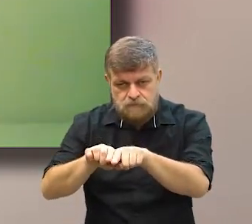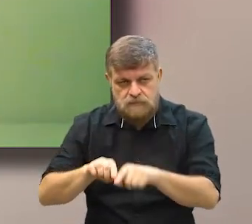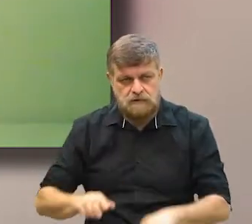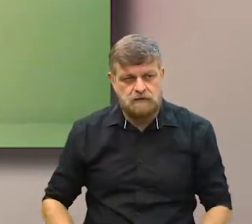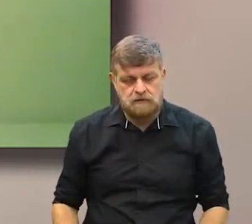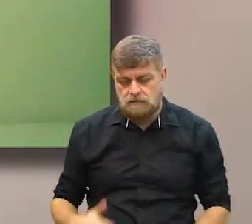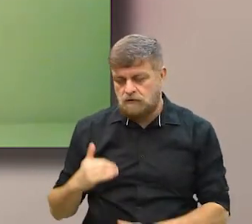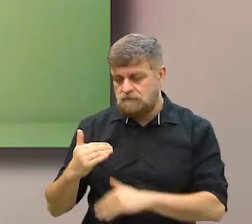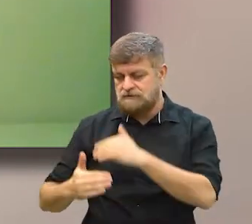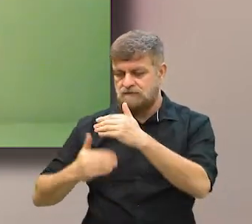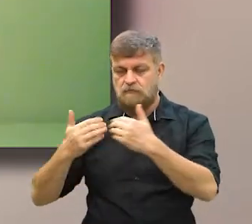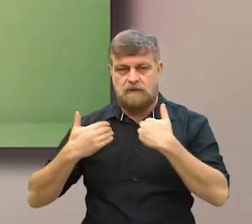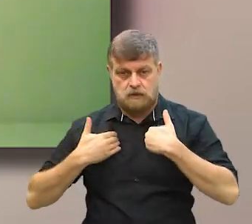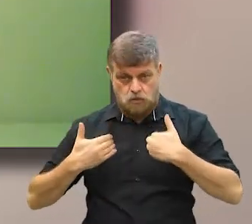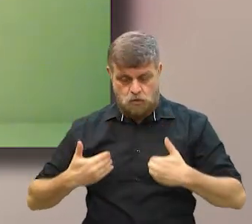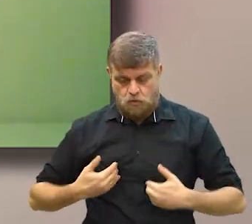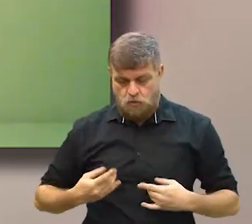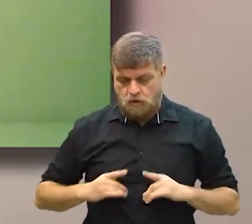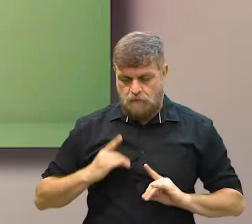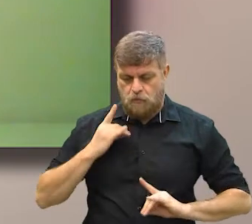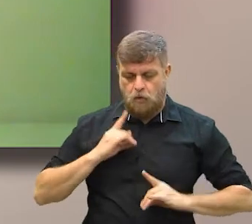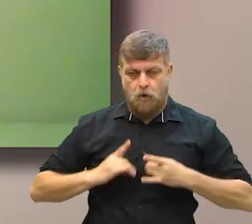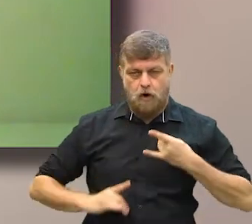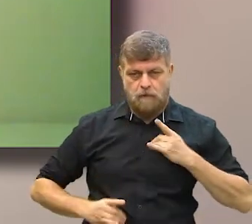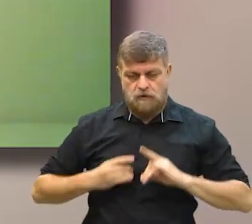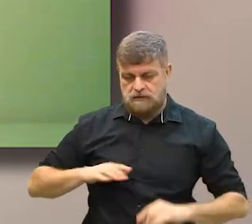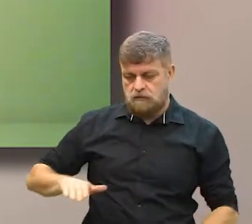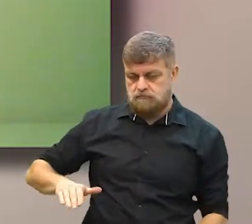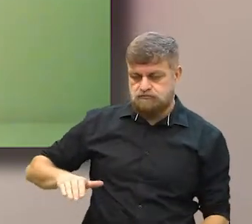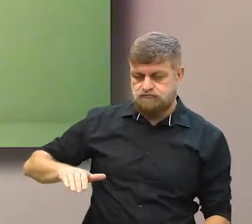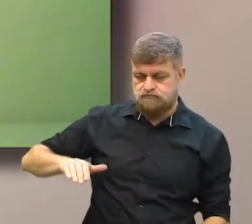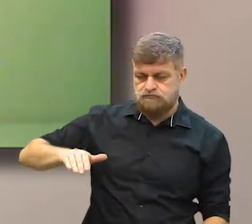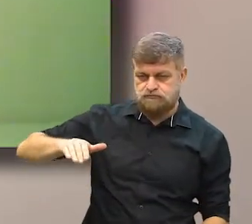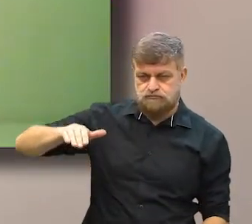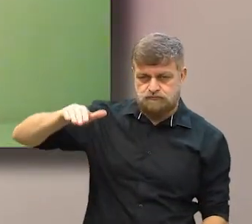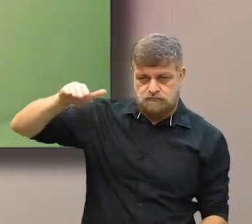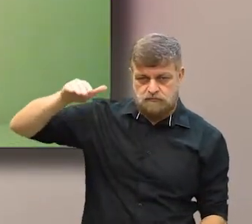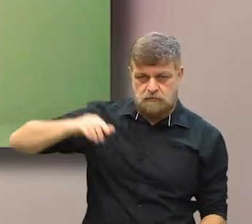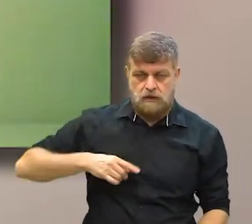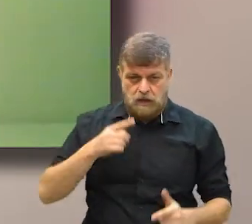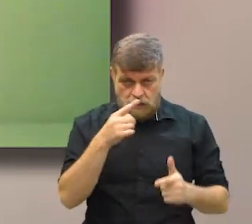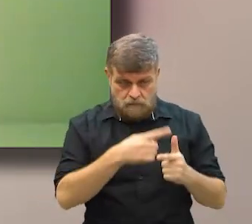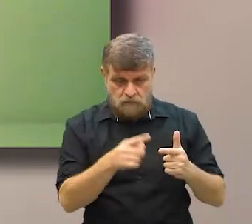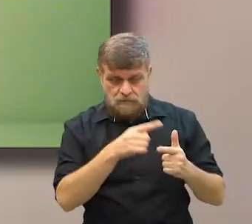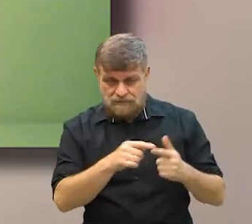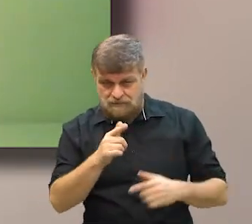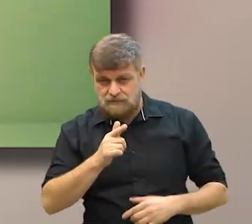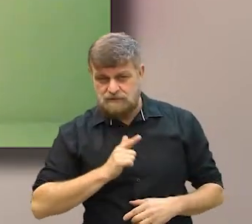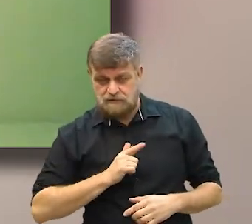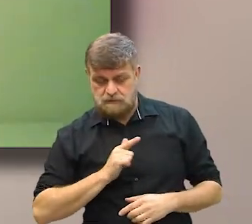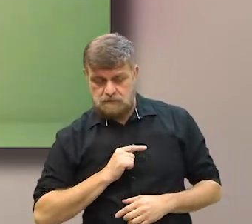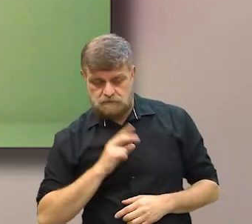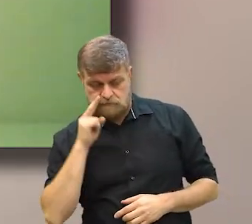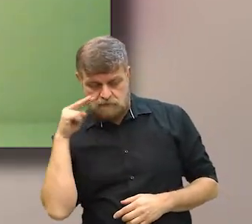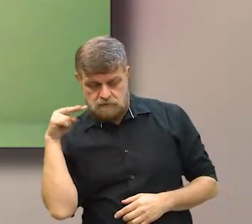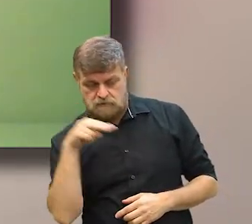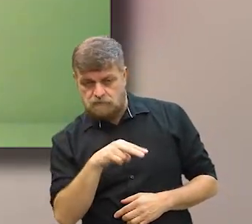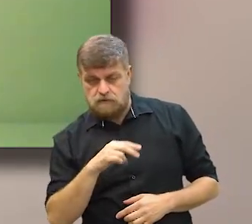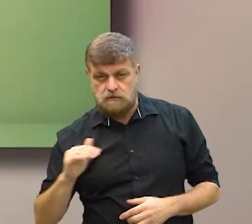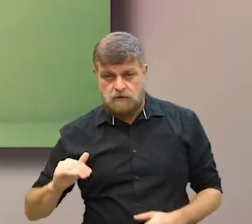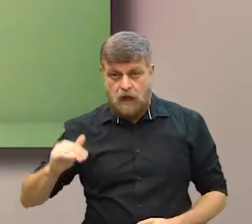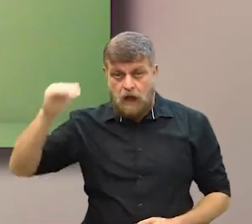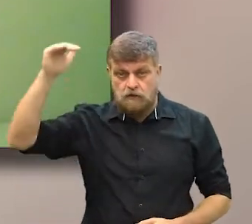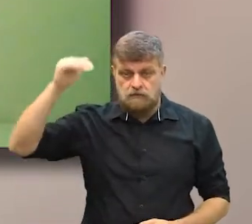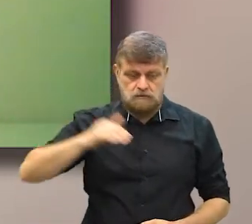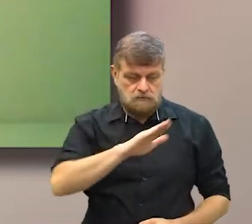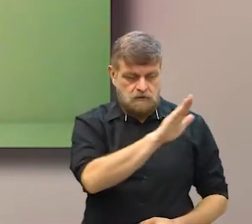de um desenvolvimento físico, hormonal, etc. Mas nós vemos problemas que são vistos